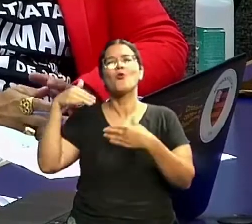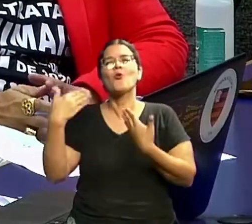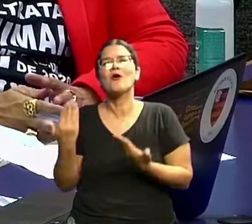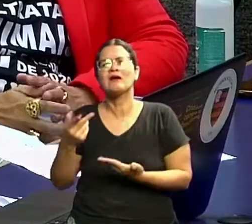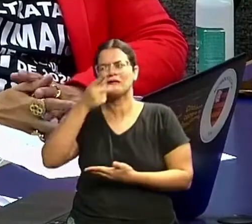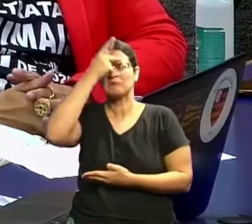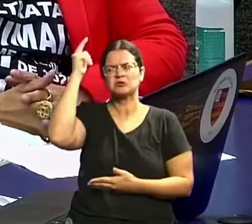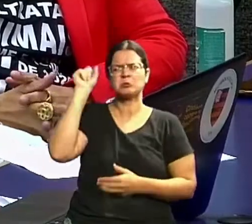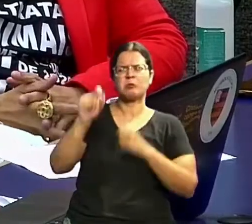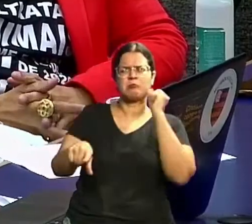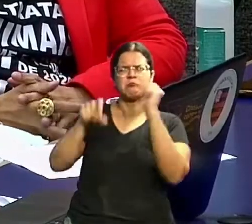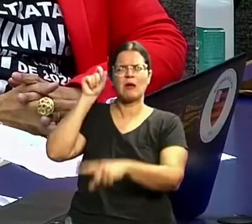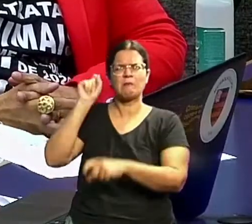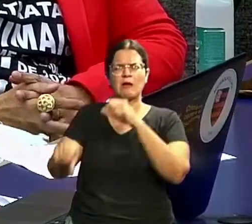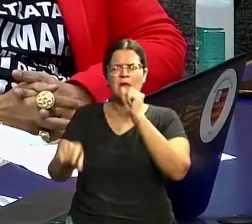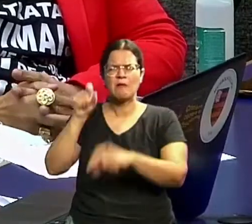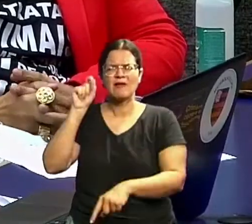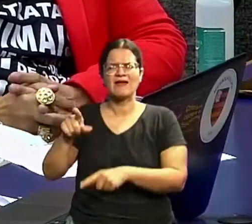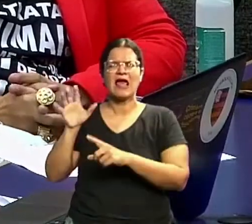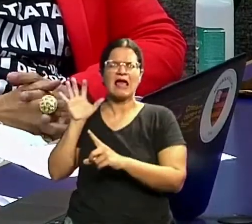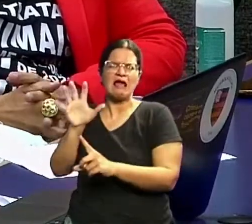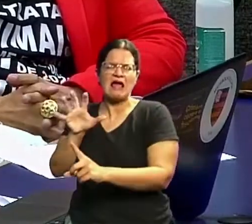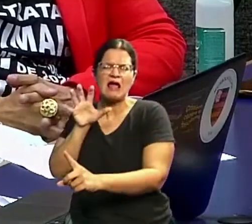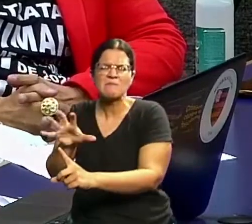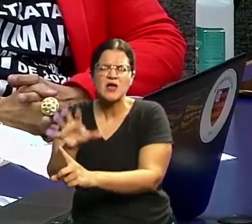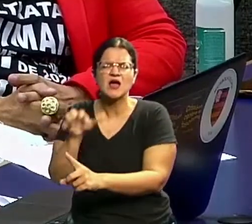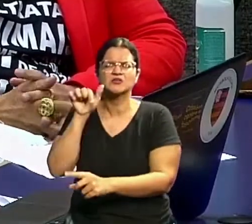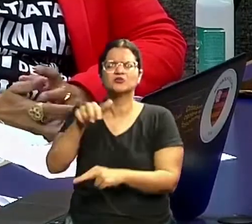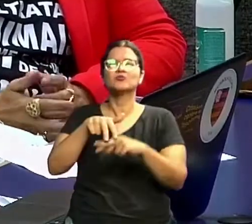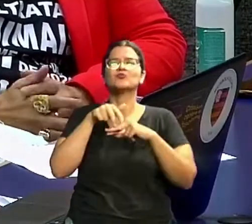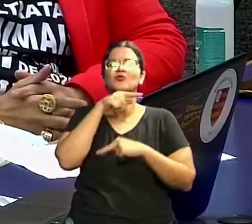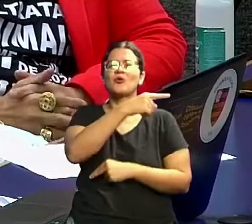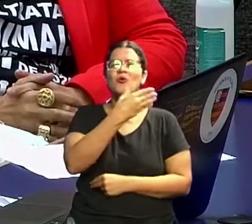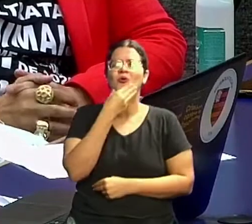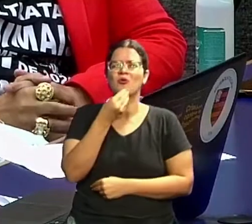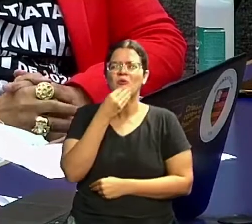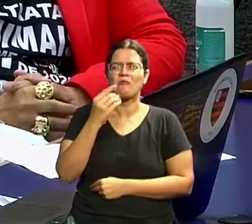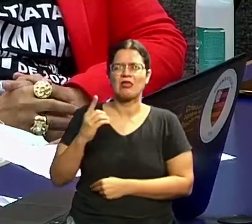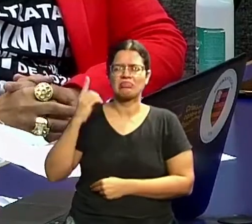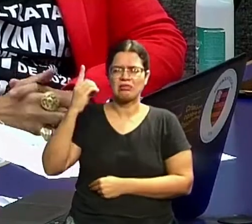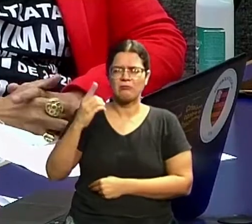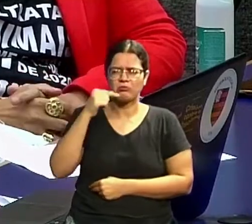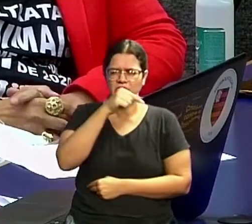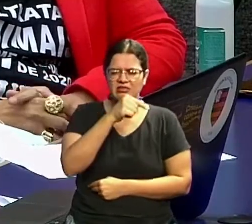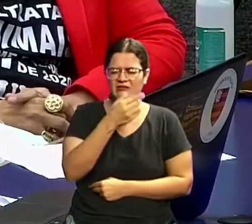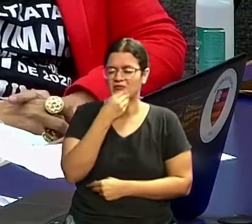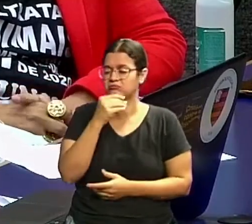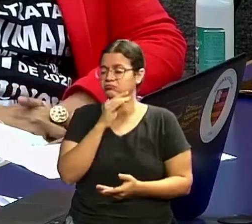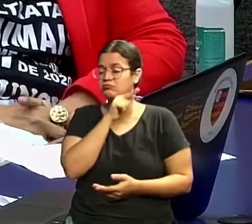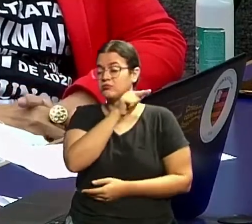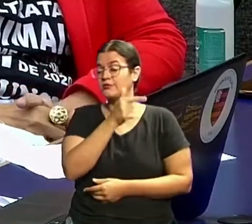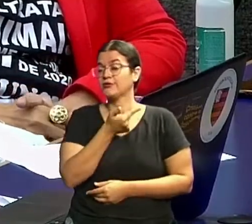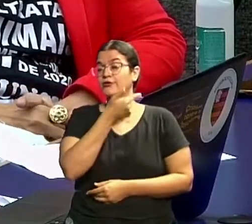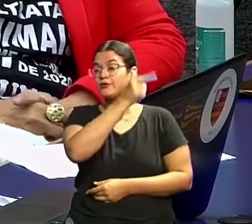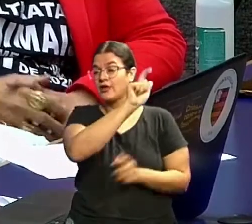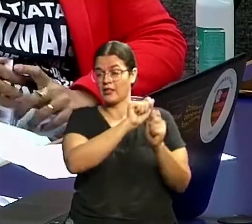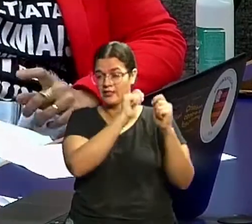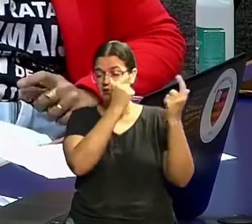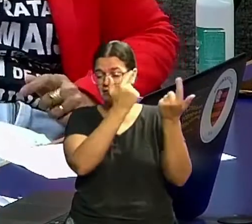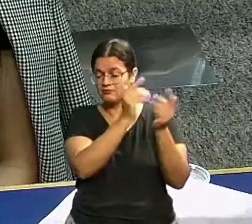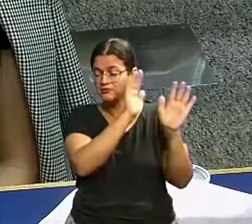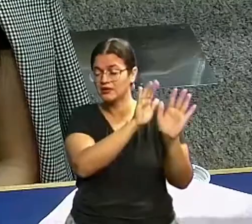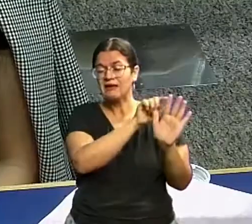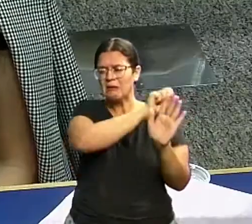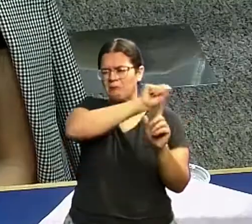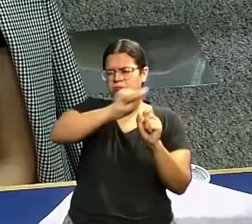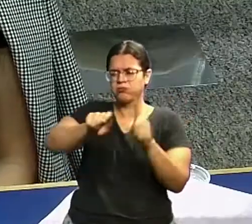foi alvo de ataques e de ameaças por parte daquele troglodita imundo lá do outro poder,